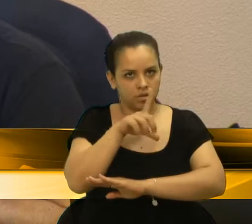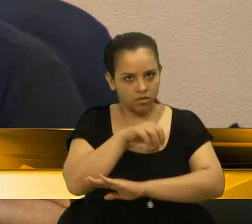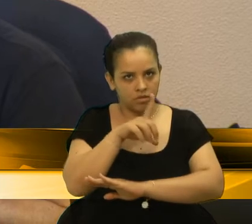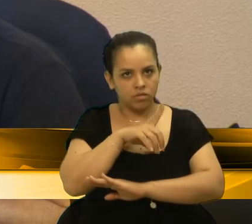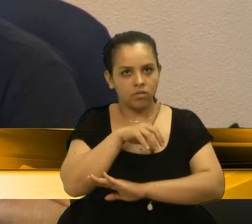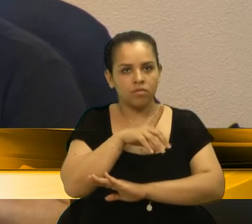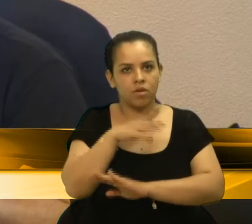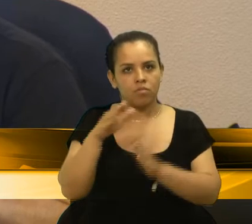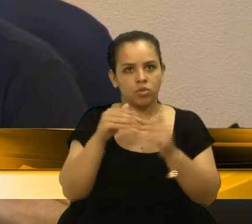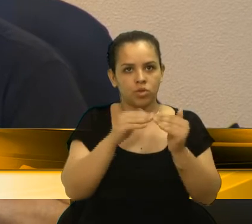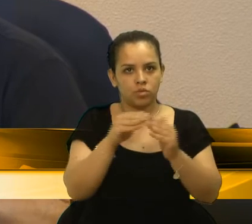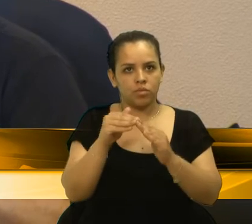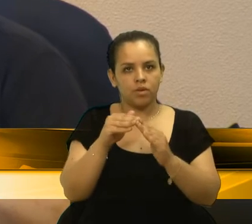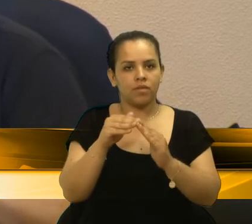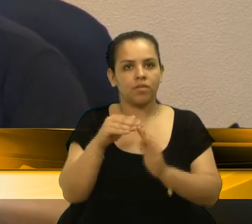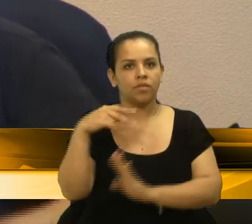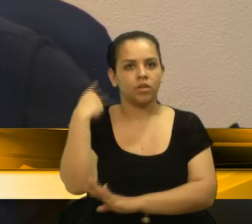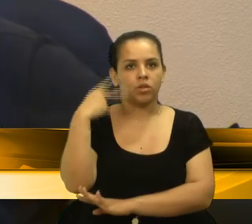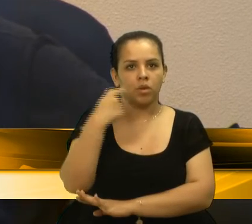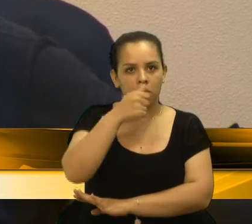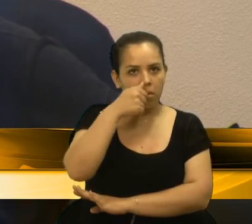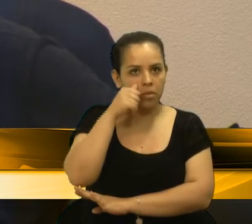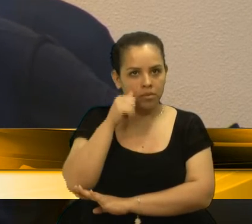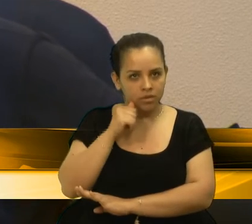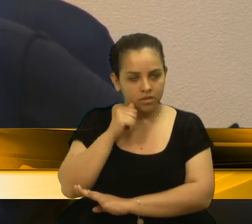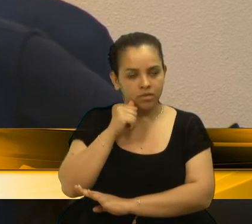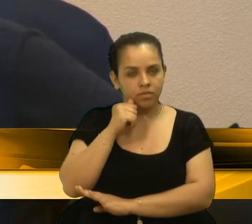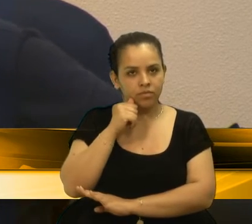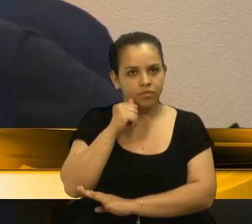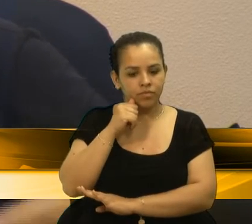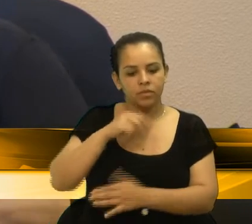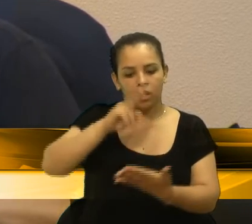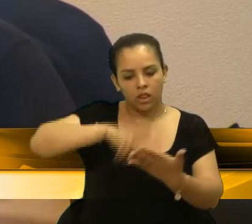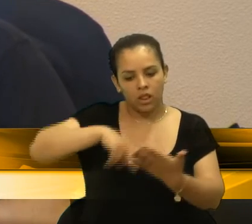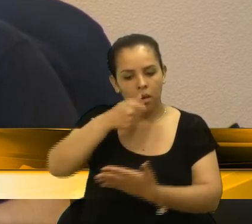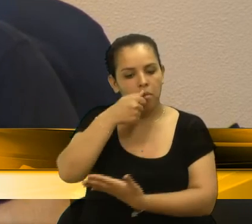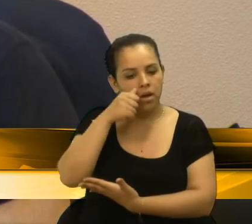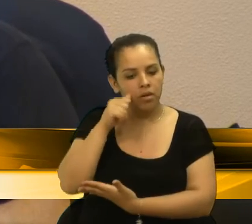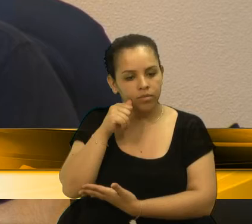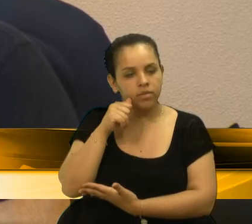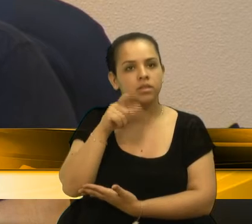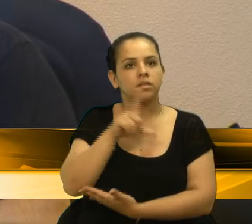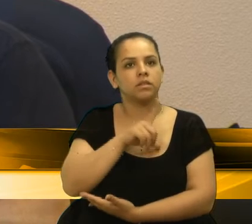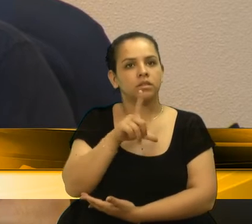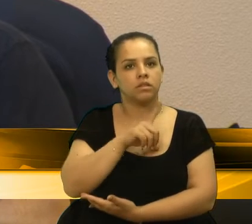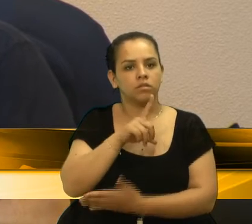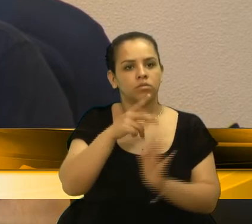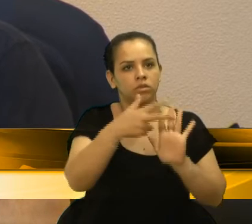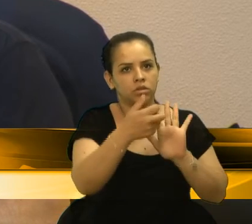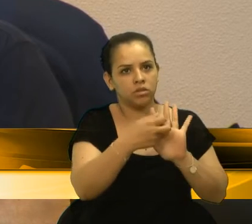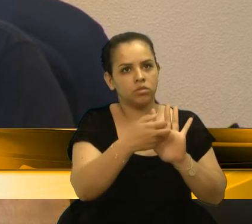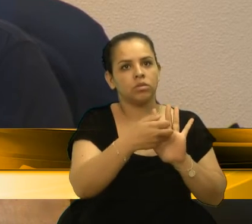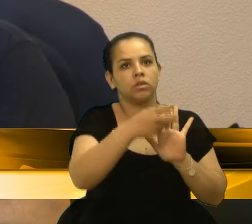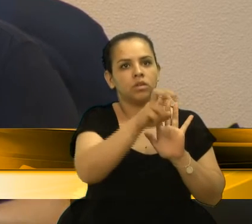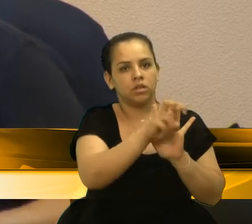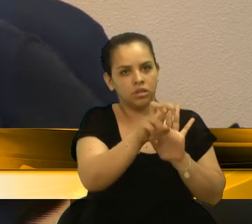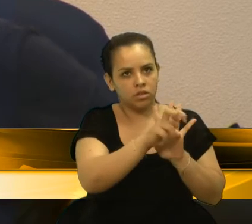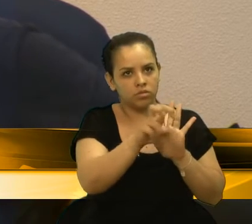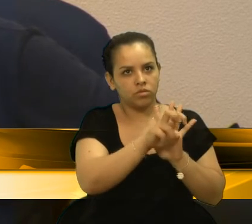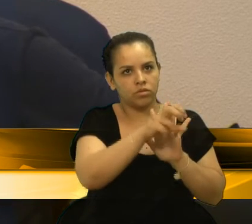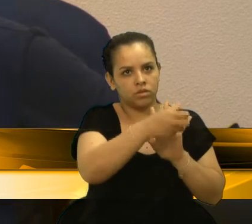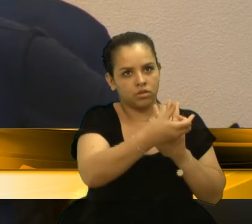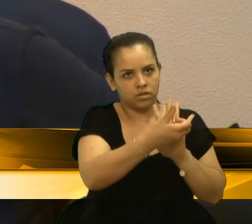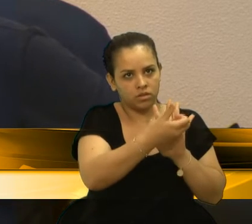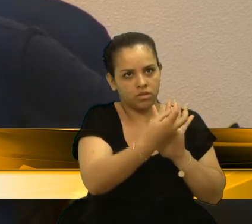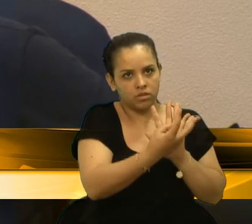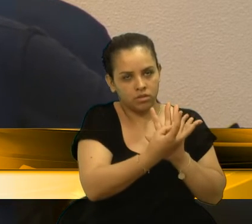essa decisão que eu vou pedir para a vereadora Paula ler. Vereadora Paula Iores, nos termos do disposto do artigo 5º, inciso 3º do Decreto-Lei